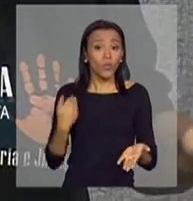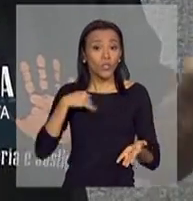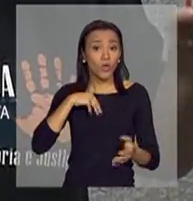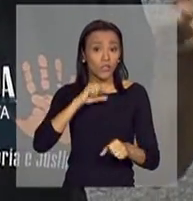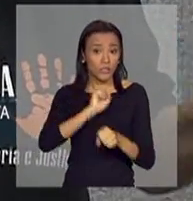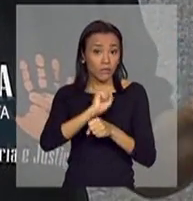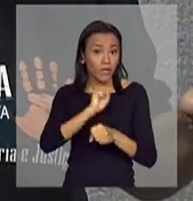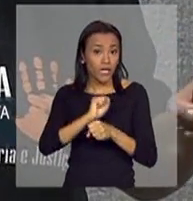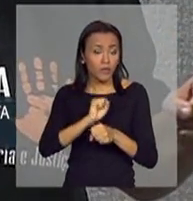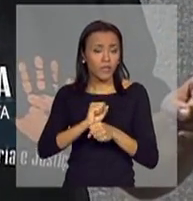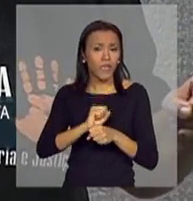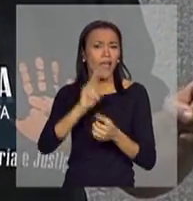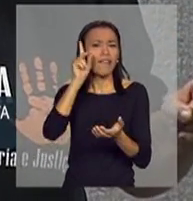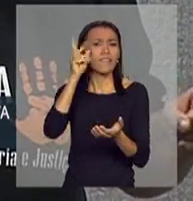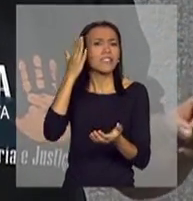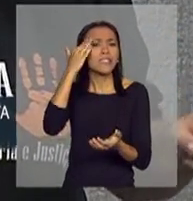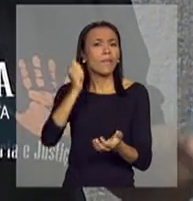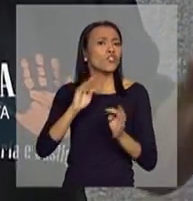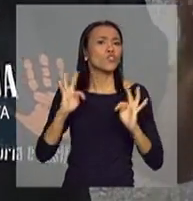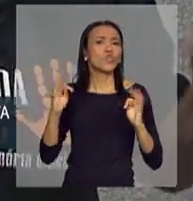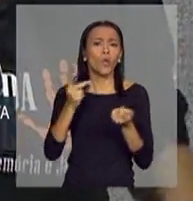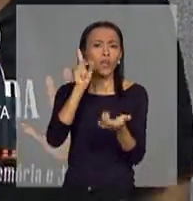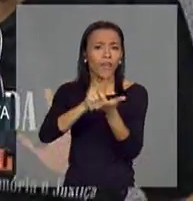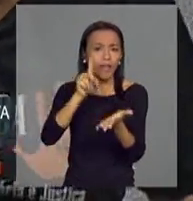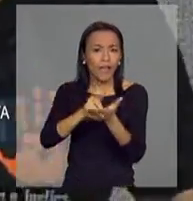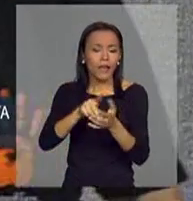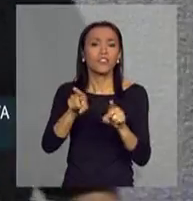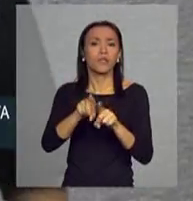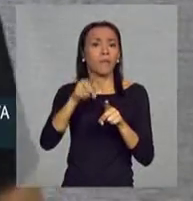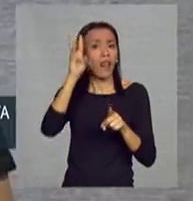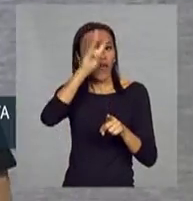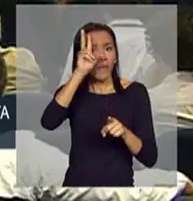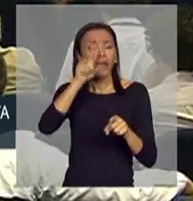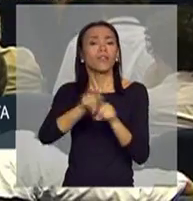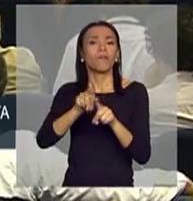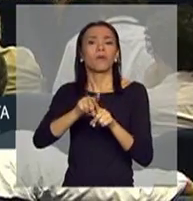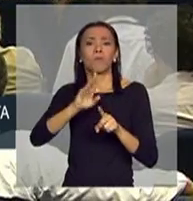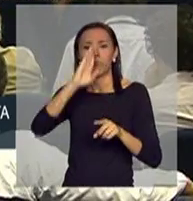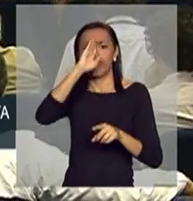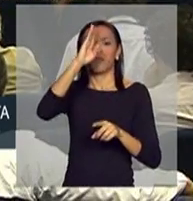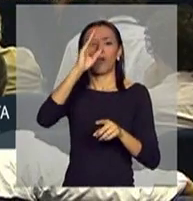da verdade e da memória, doutora Rosa, é justiça.